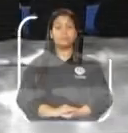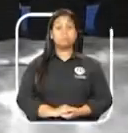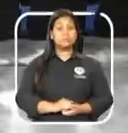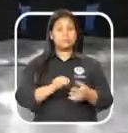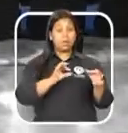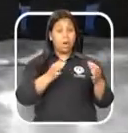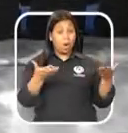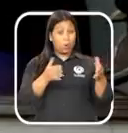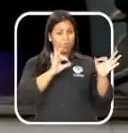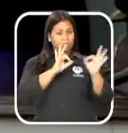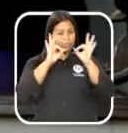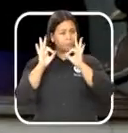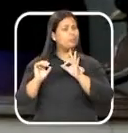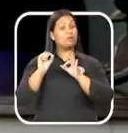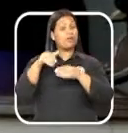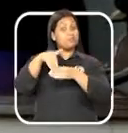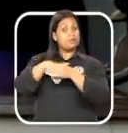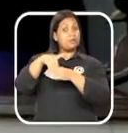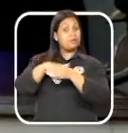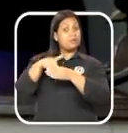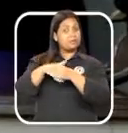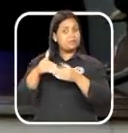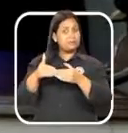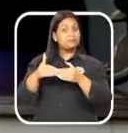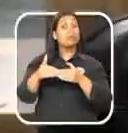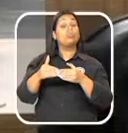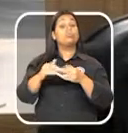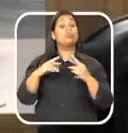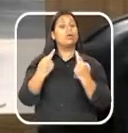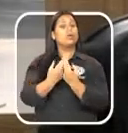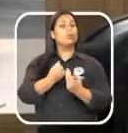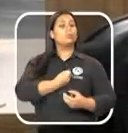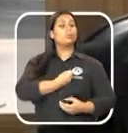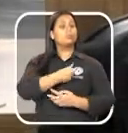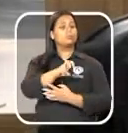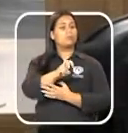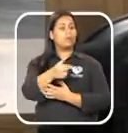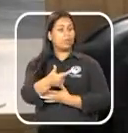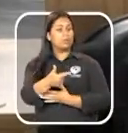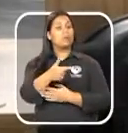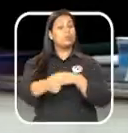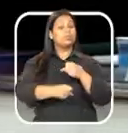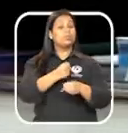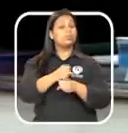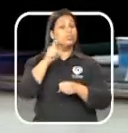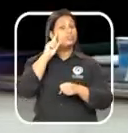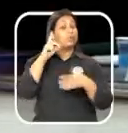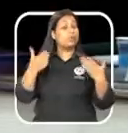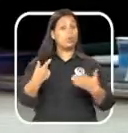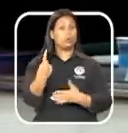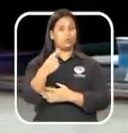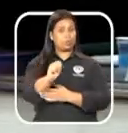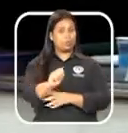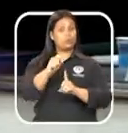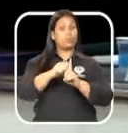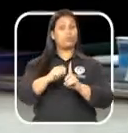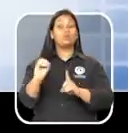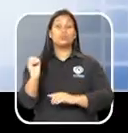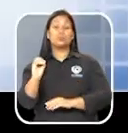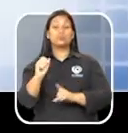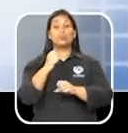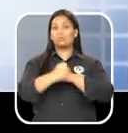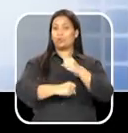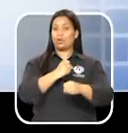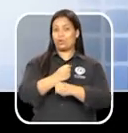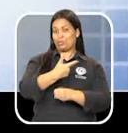Confira o resultado da votação da sessão ordinária de número 52 deste ano, realizada em 18 de outubro de 2022.